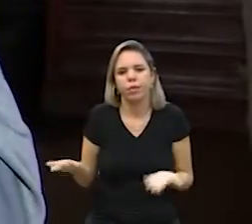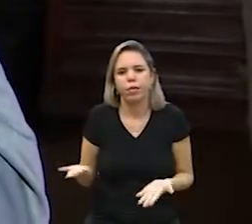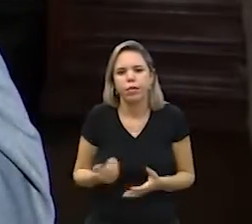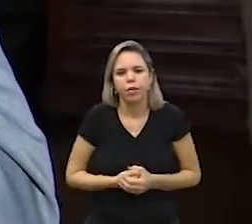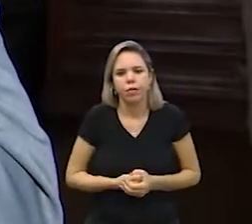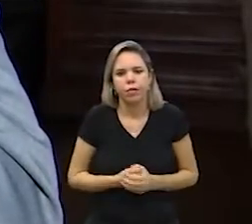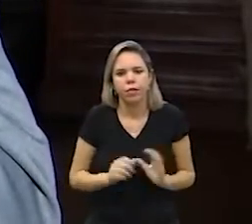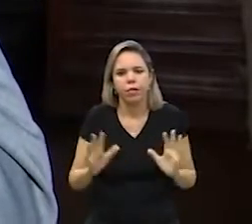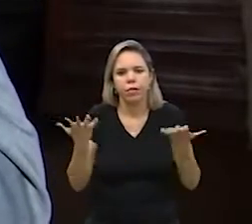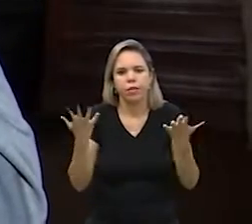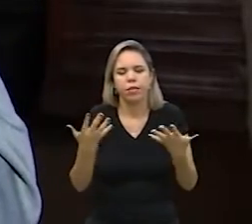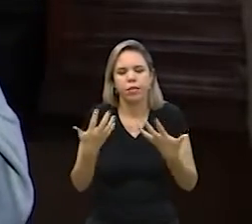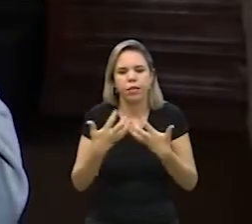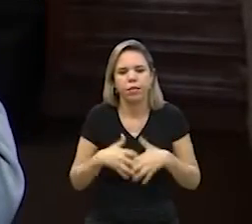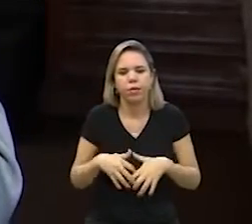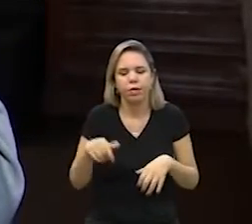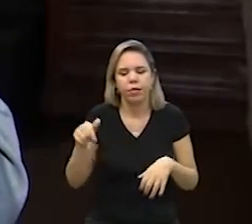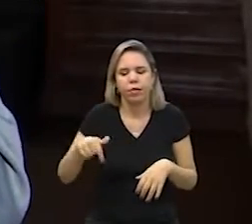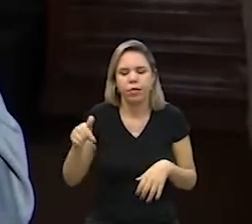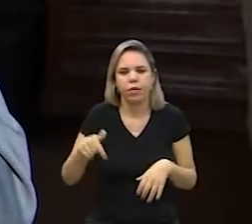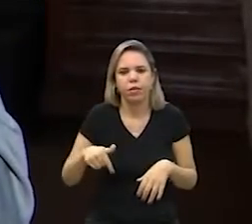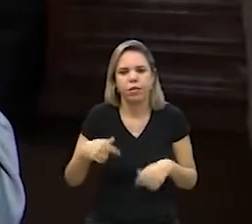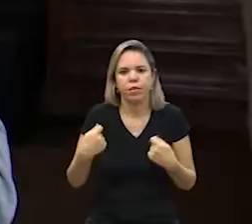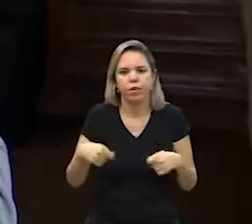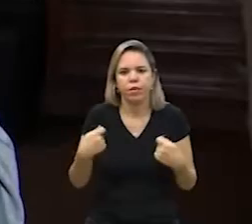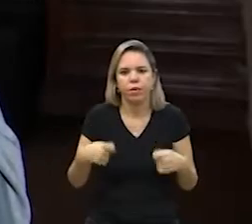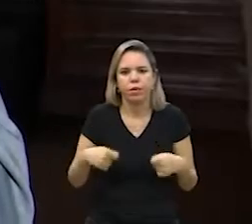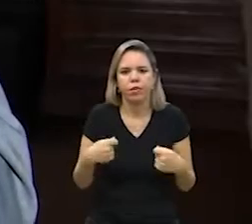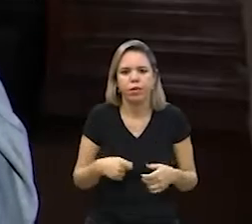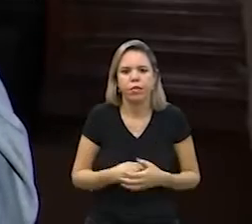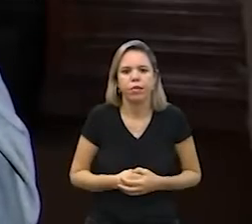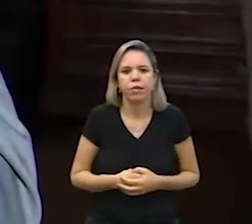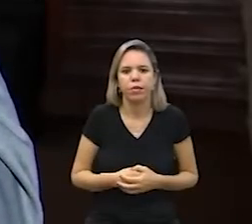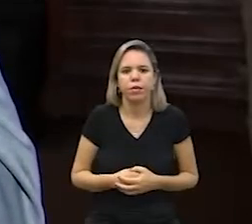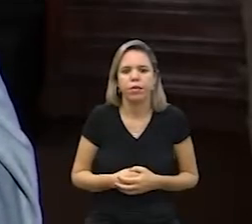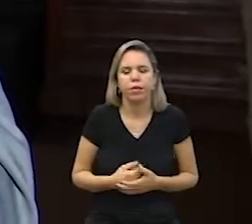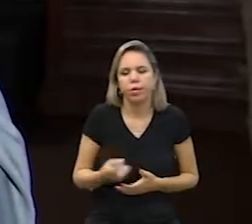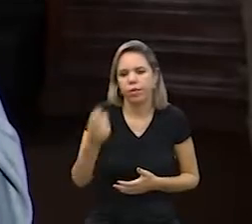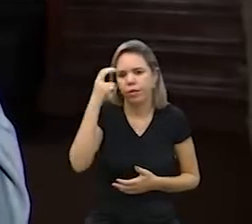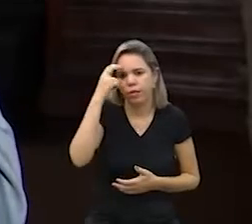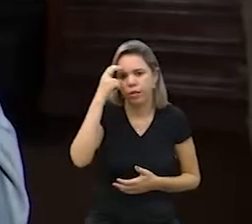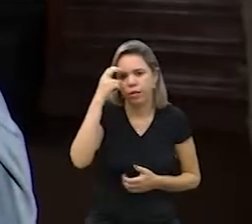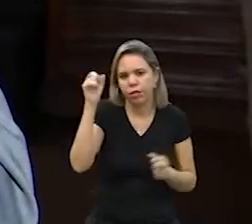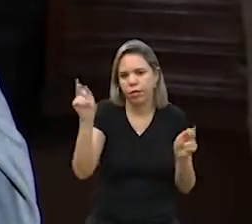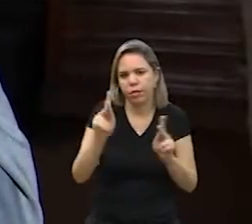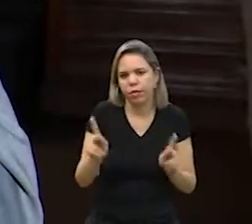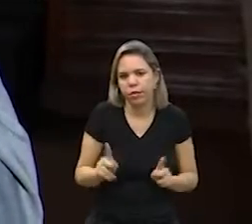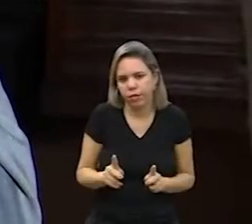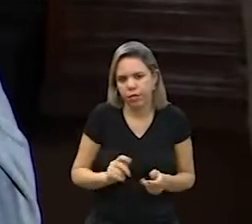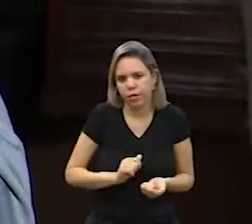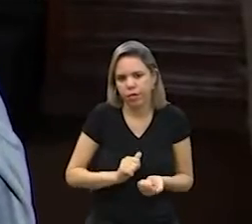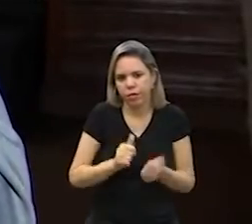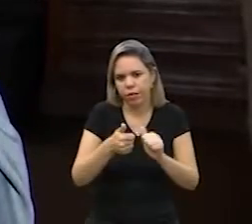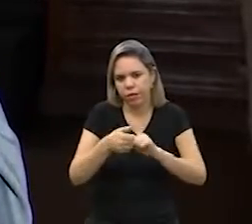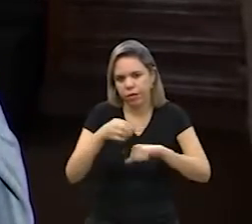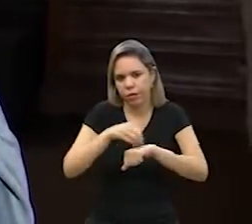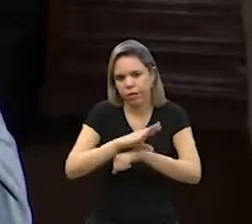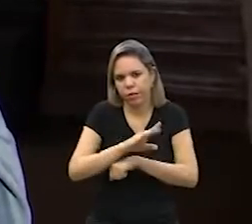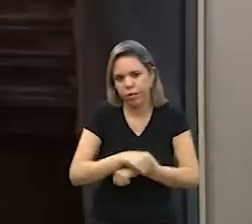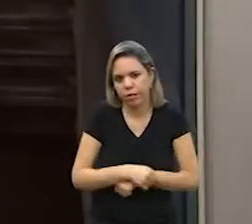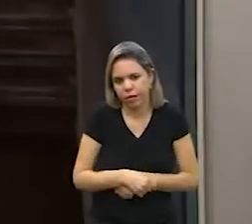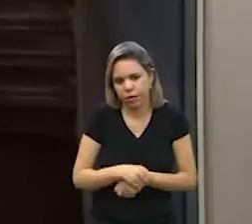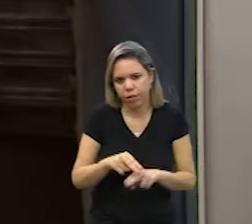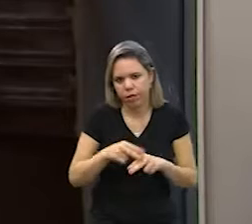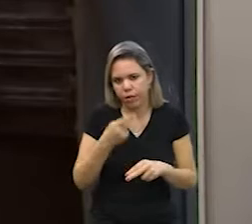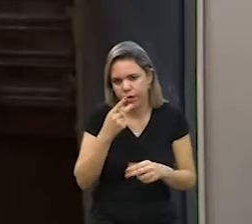né? Então, esse evento vem refletir aqui aquilo que a gente precisa mesmo. Além da cultura, a questão da paz. E o esporte, ele traz